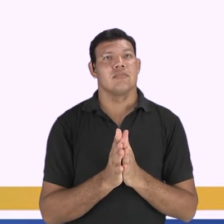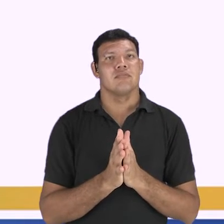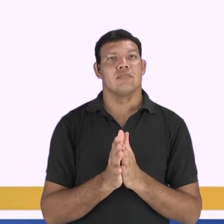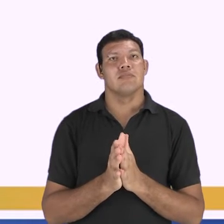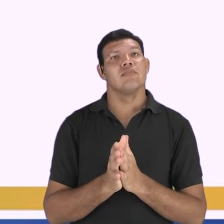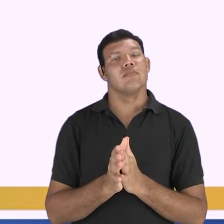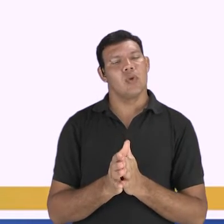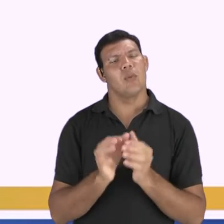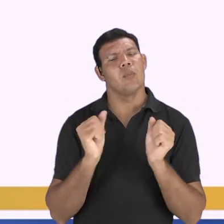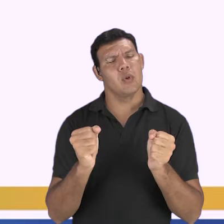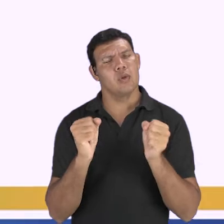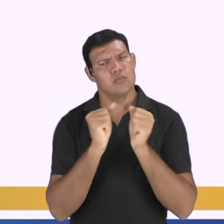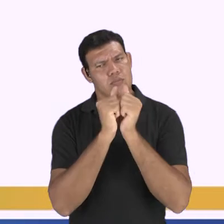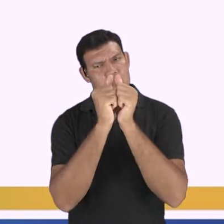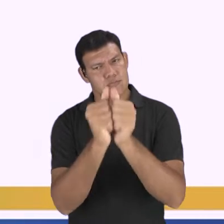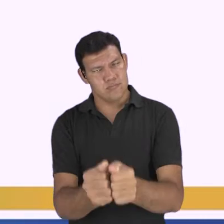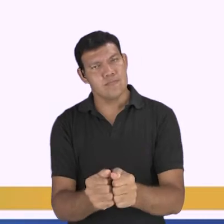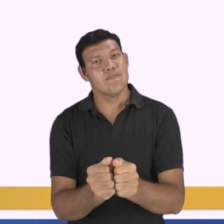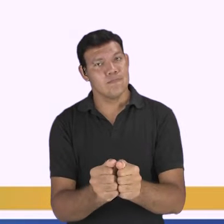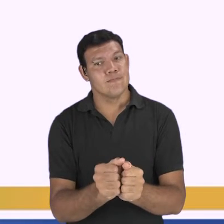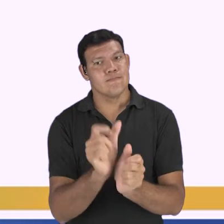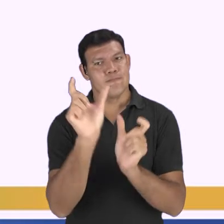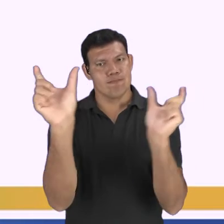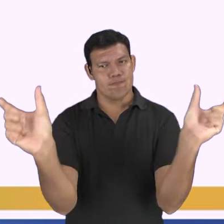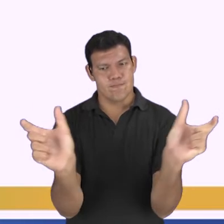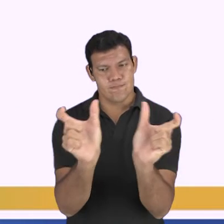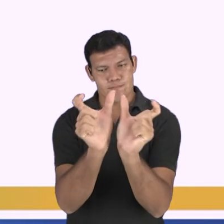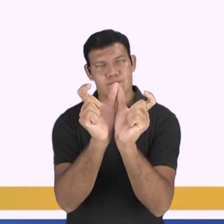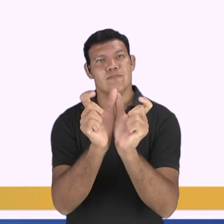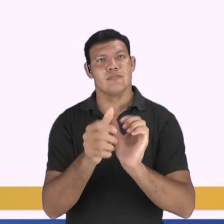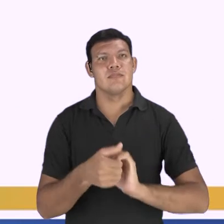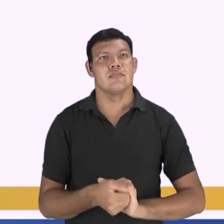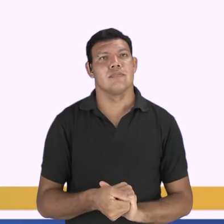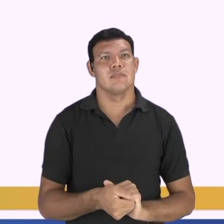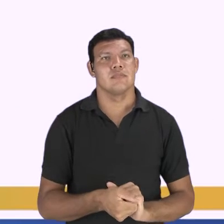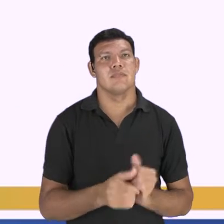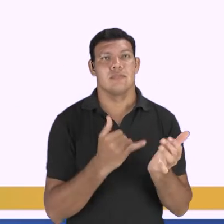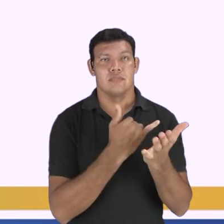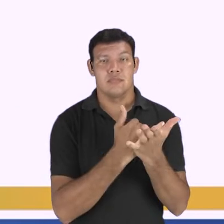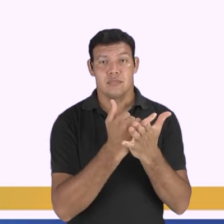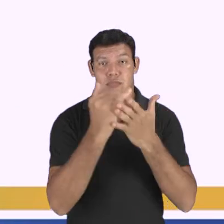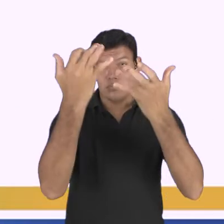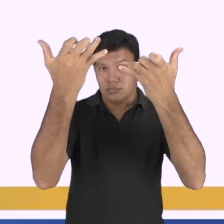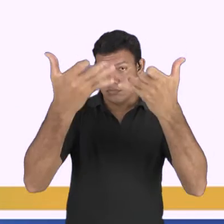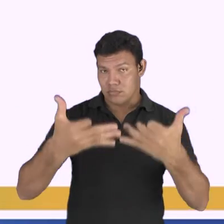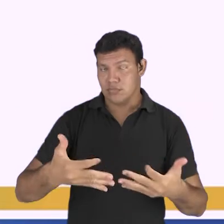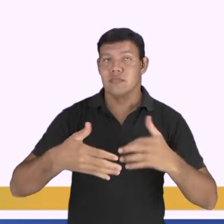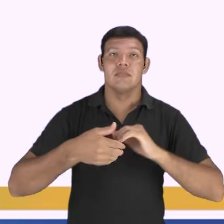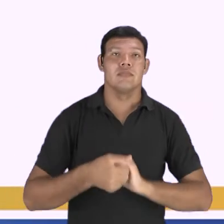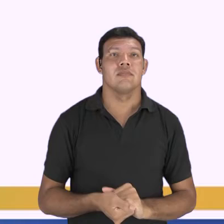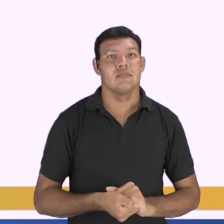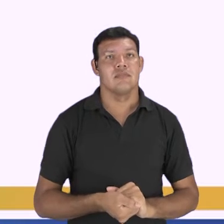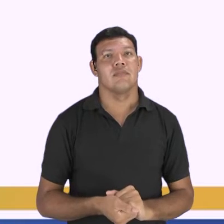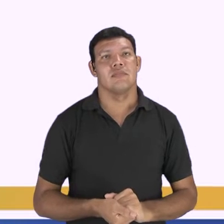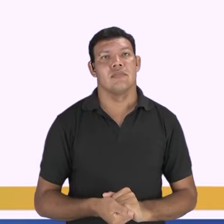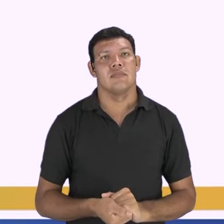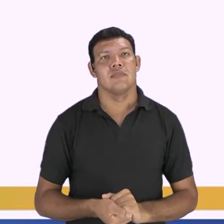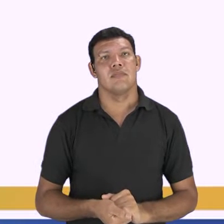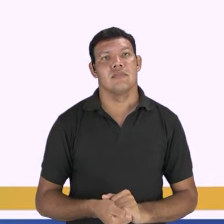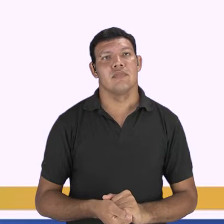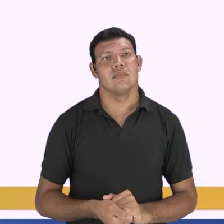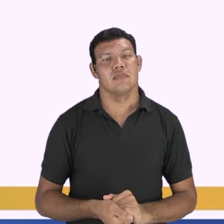junto também, né? Como lembro das locuções ali, tá bom? Introdução de explicação, eu quero introduzir